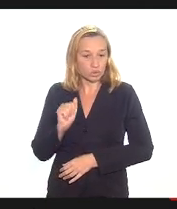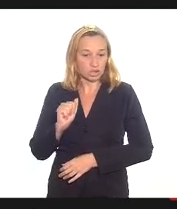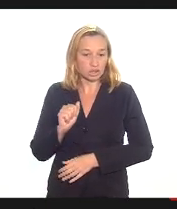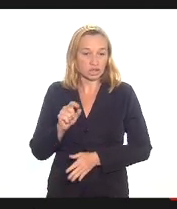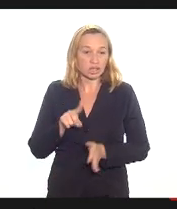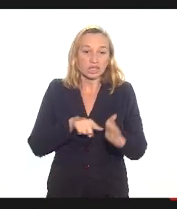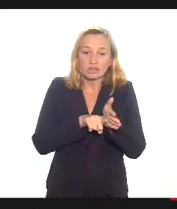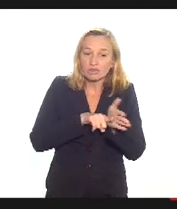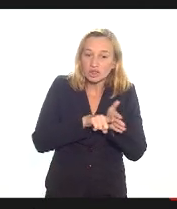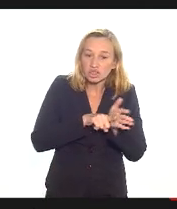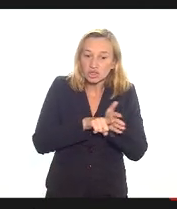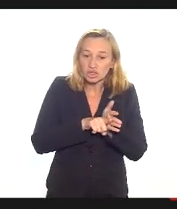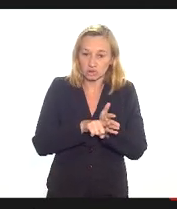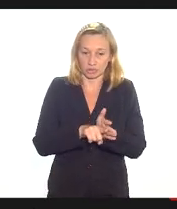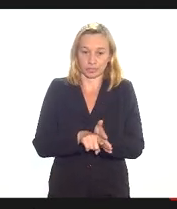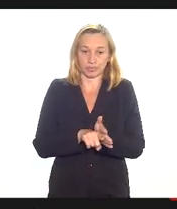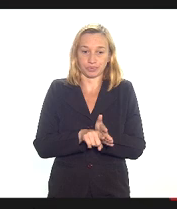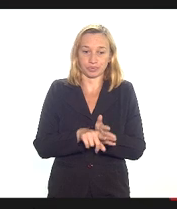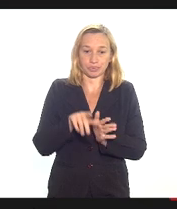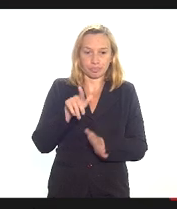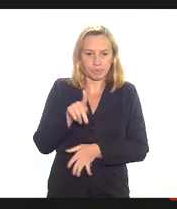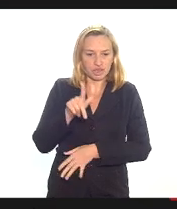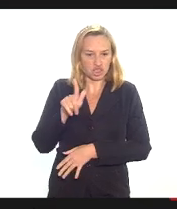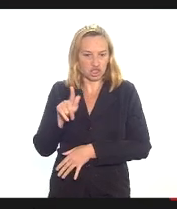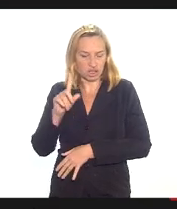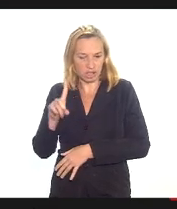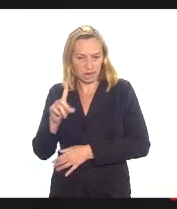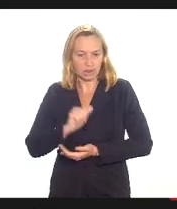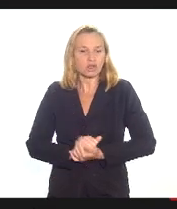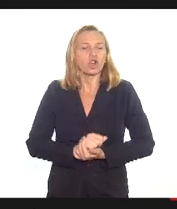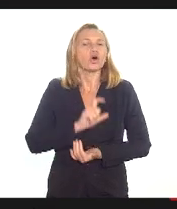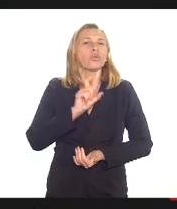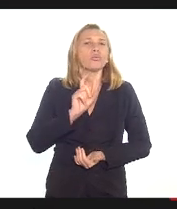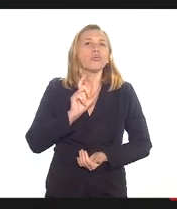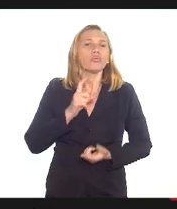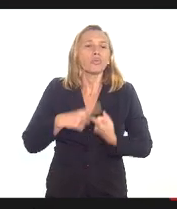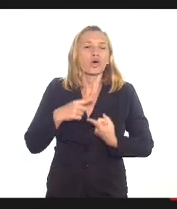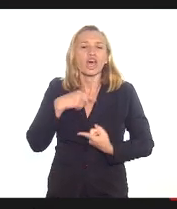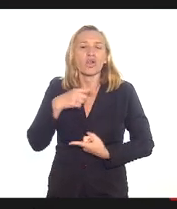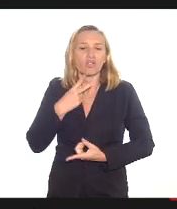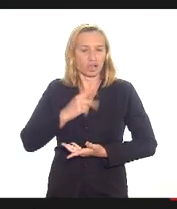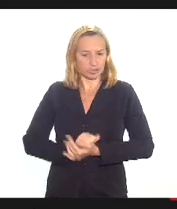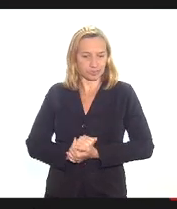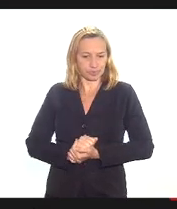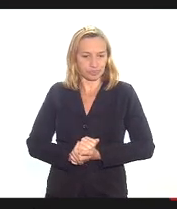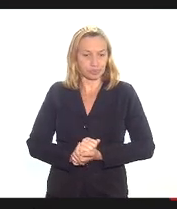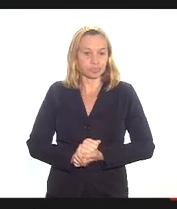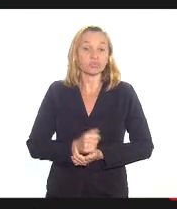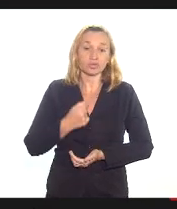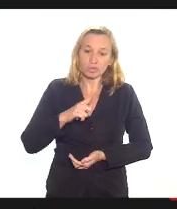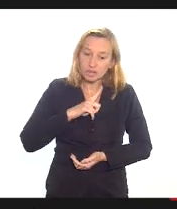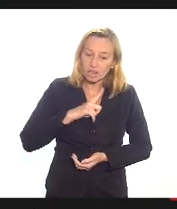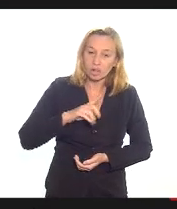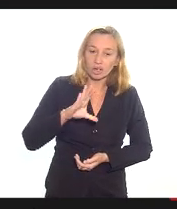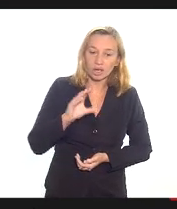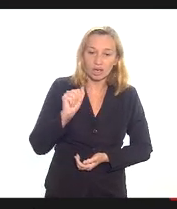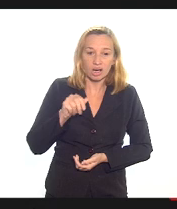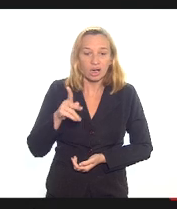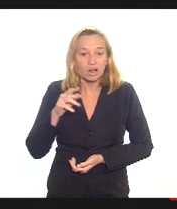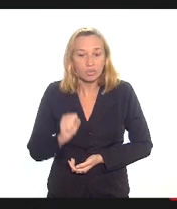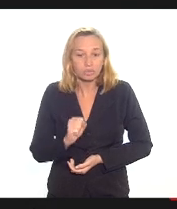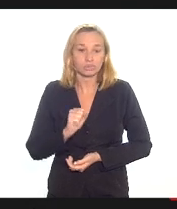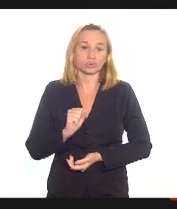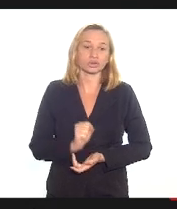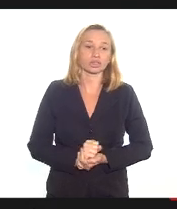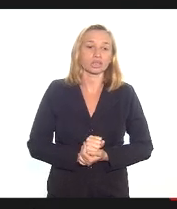investido em pesquisa e desenvolvimento. Por que eu estou dizendo isso? Porque eu tenho campos